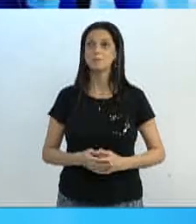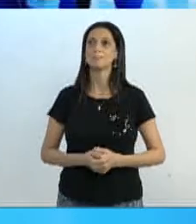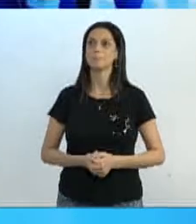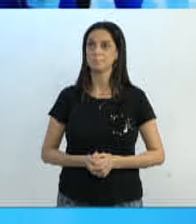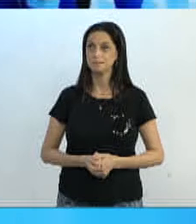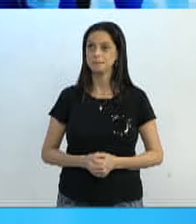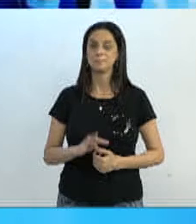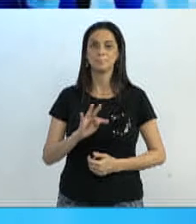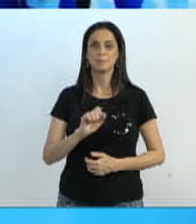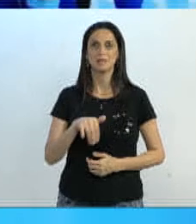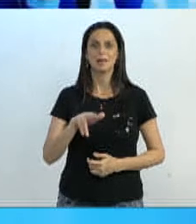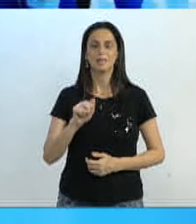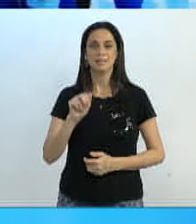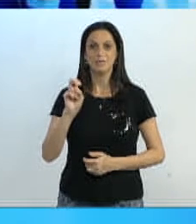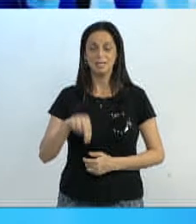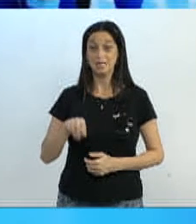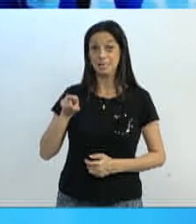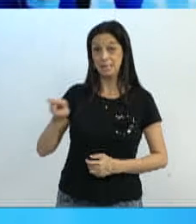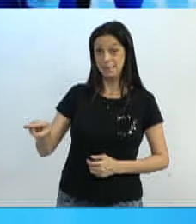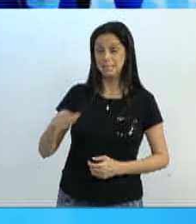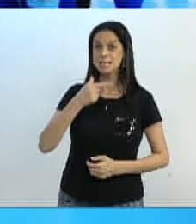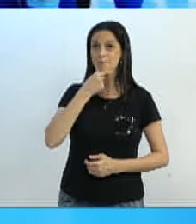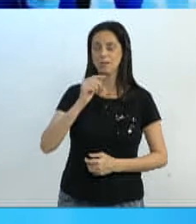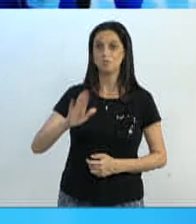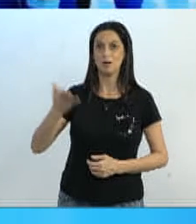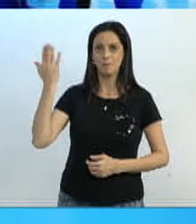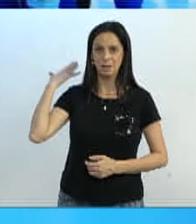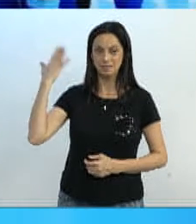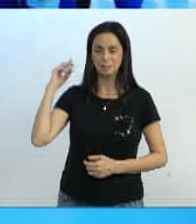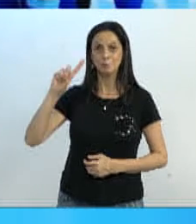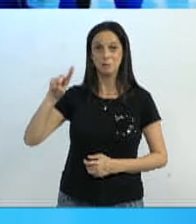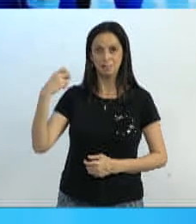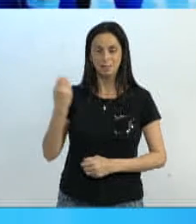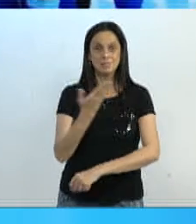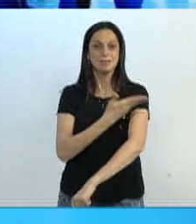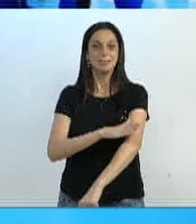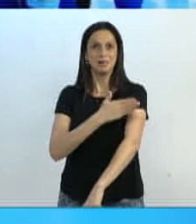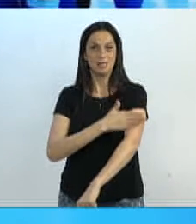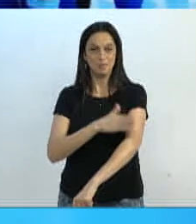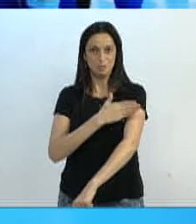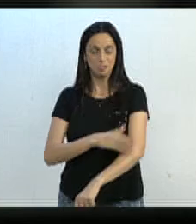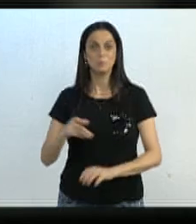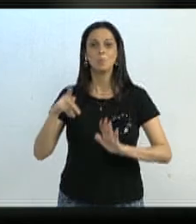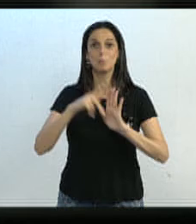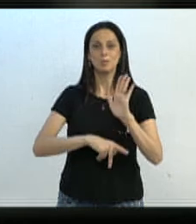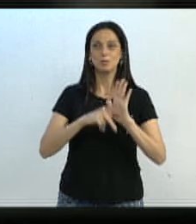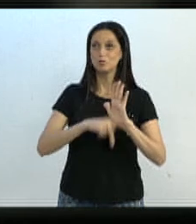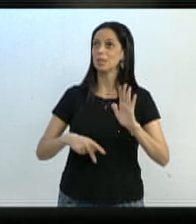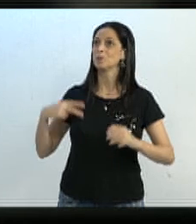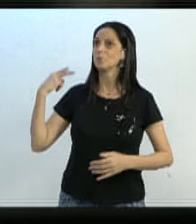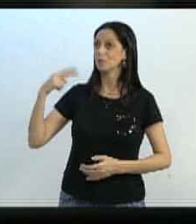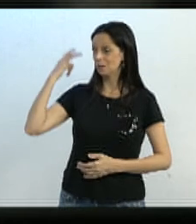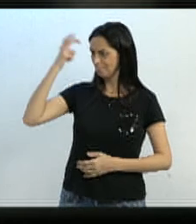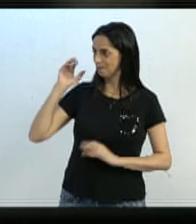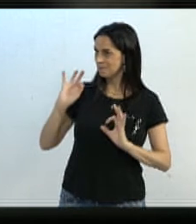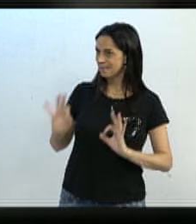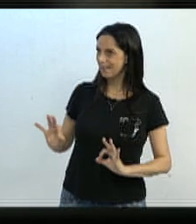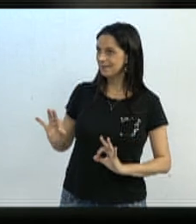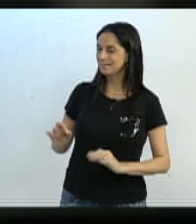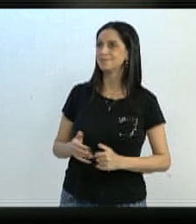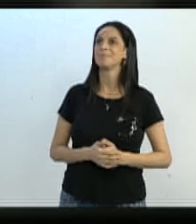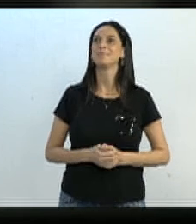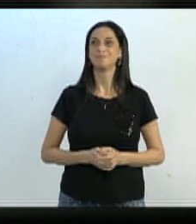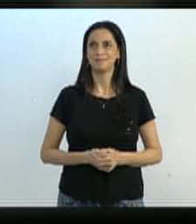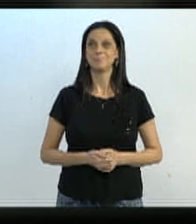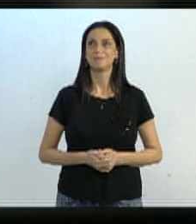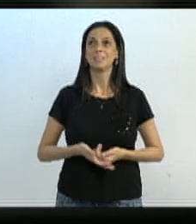O Tainan, que é um menino que, inclusive, treinou no projeto do senhor, né, vereador Alemão. Tainan